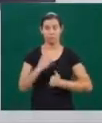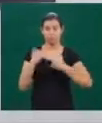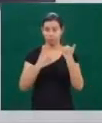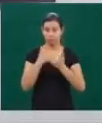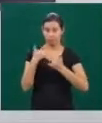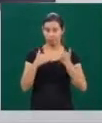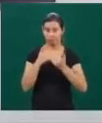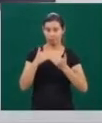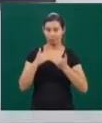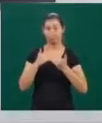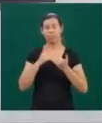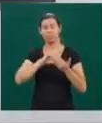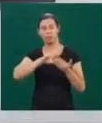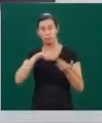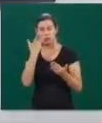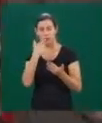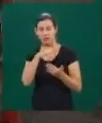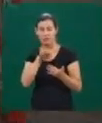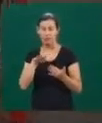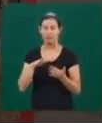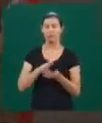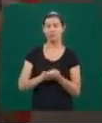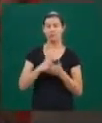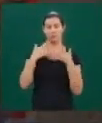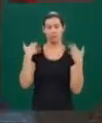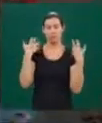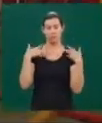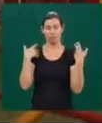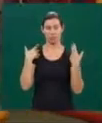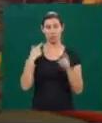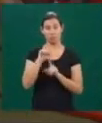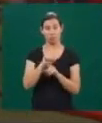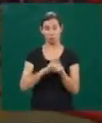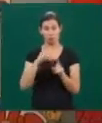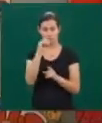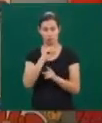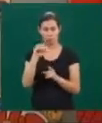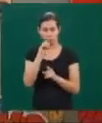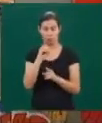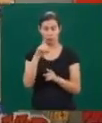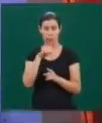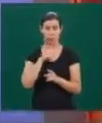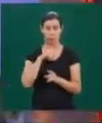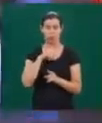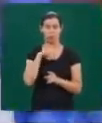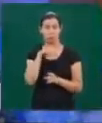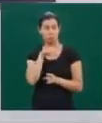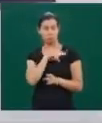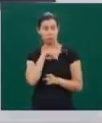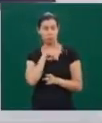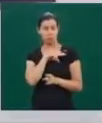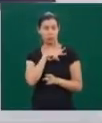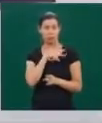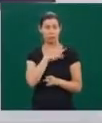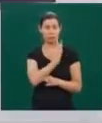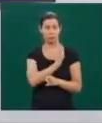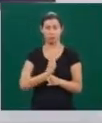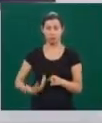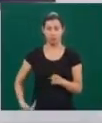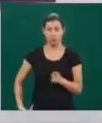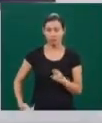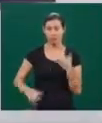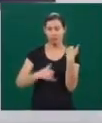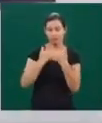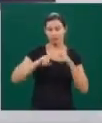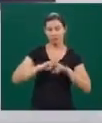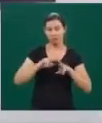garantida para a criançada. Durante todo o mês, tem atrações especiais em locais públicos e privados da cidade. Hoje tem também o nosso quadro